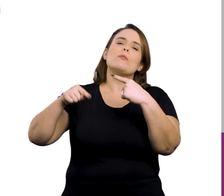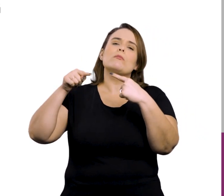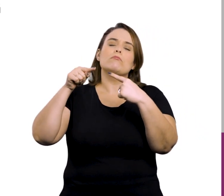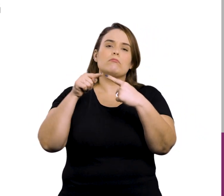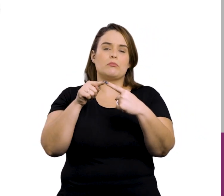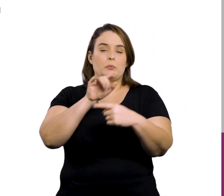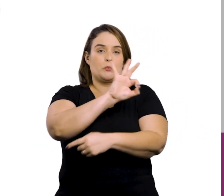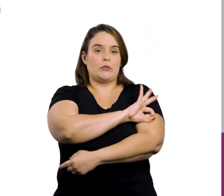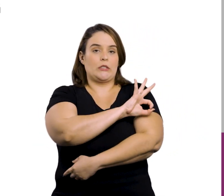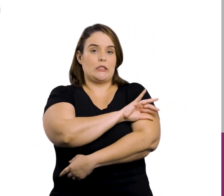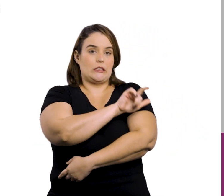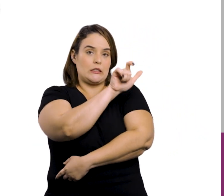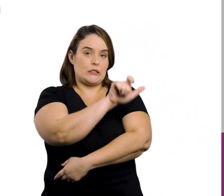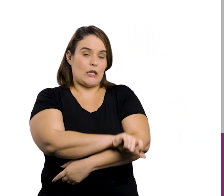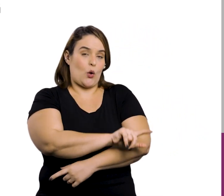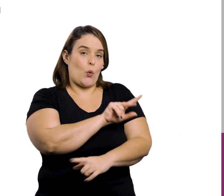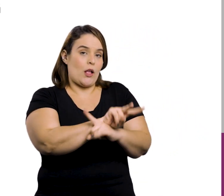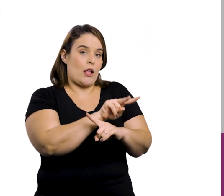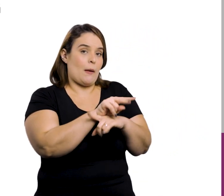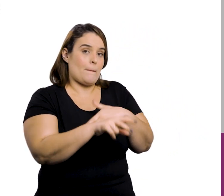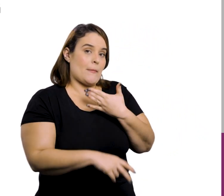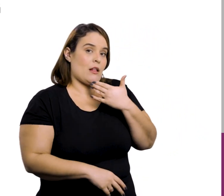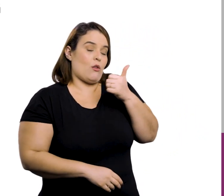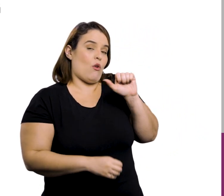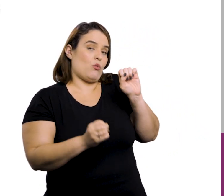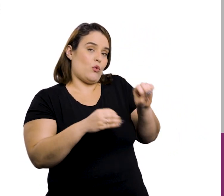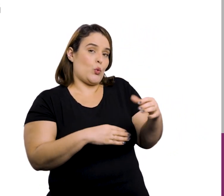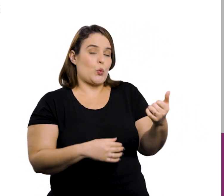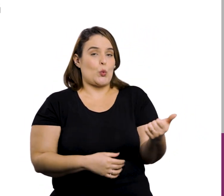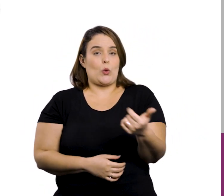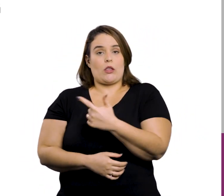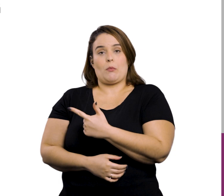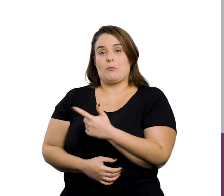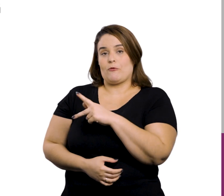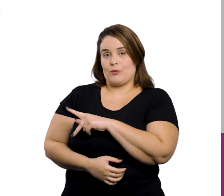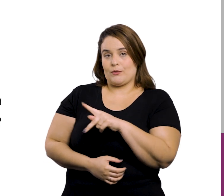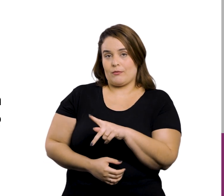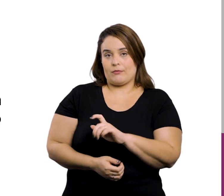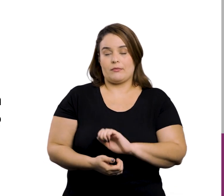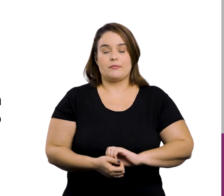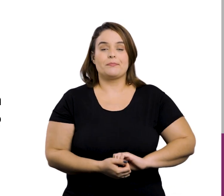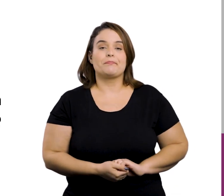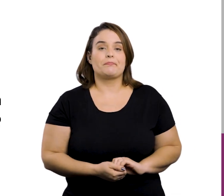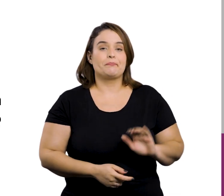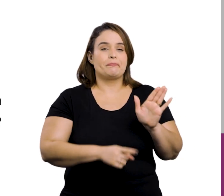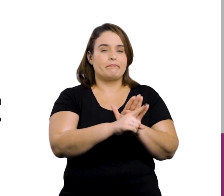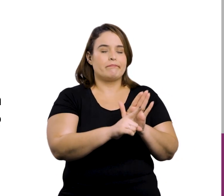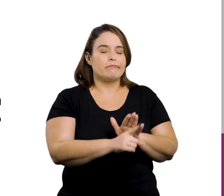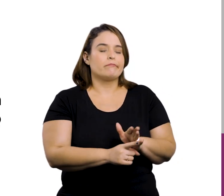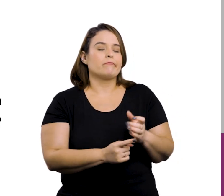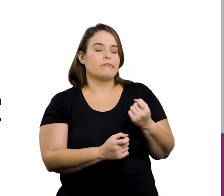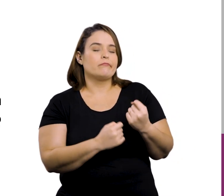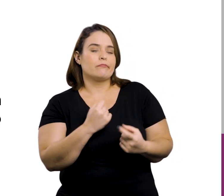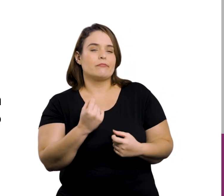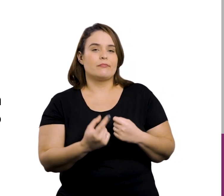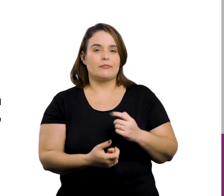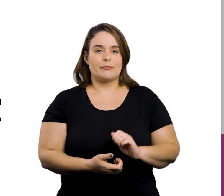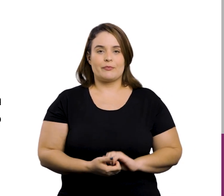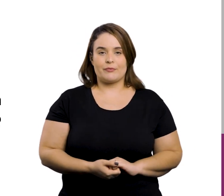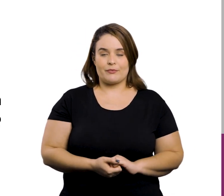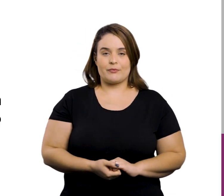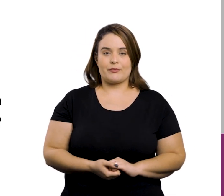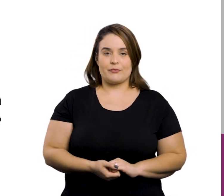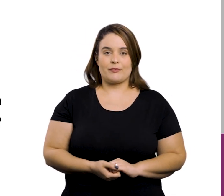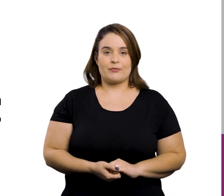que levariam policiais a cuidar melhor da educação do que os professores. Algumas perguntas a serem feitas.